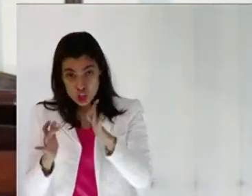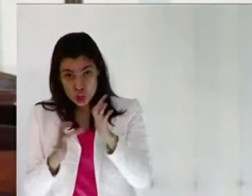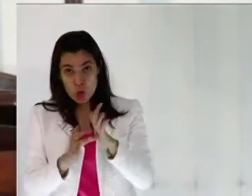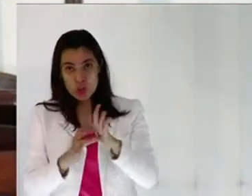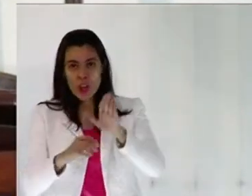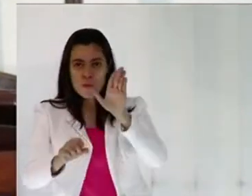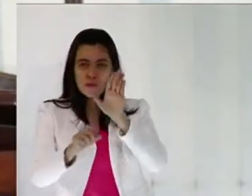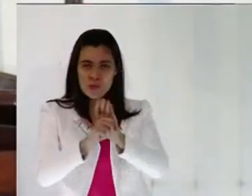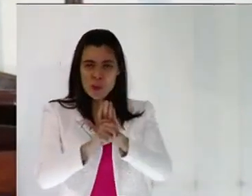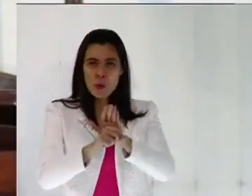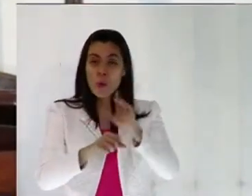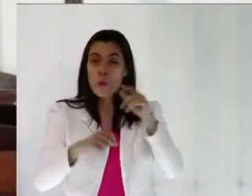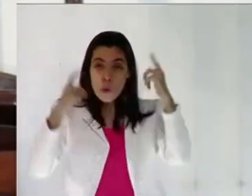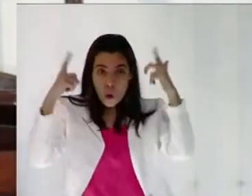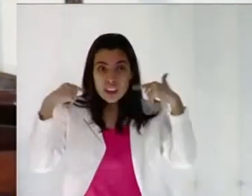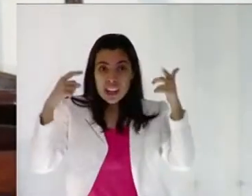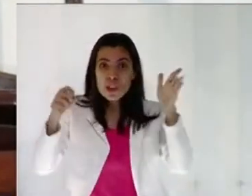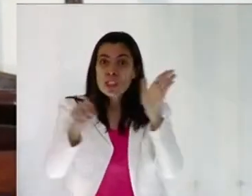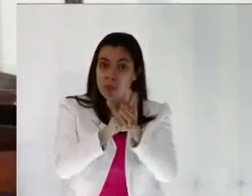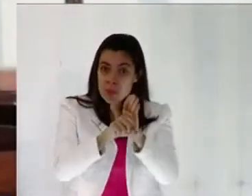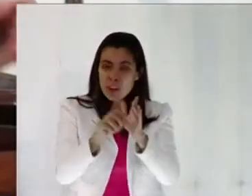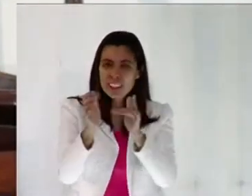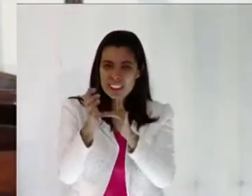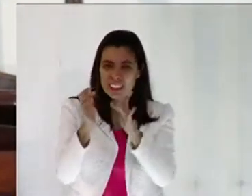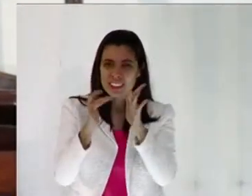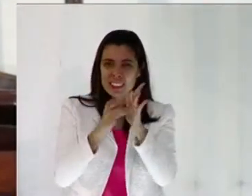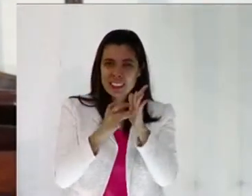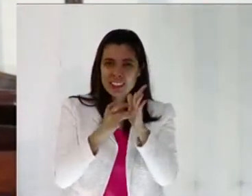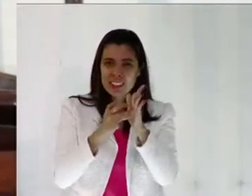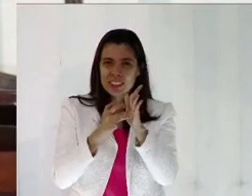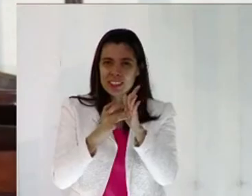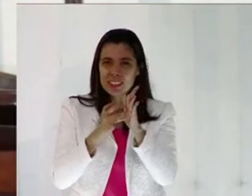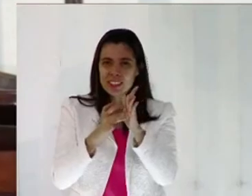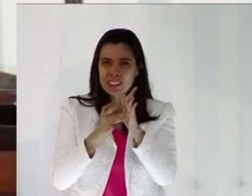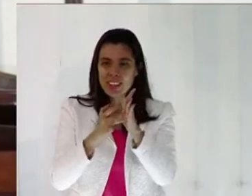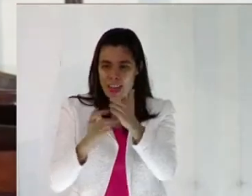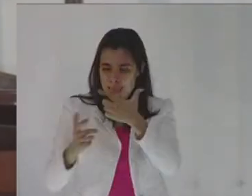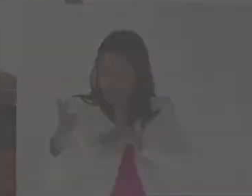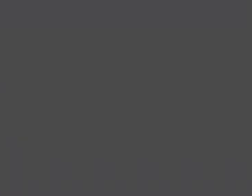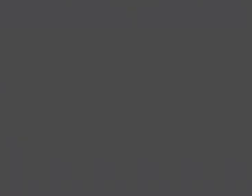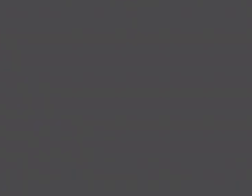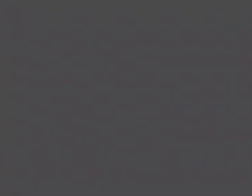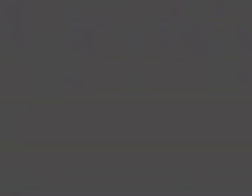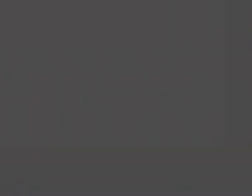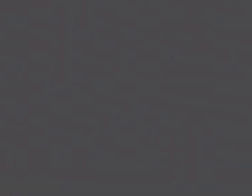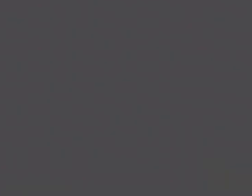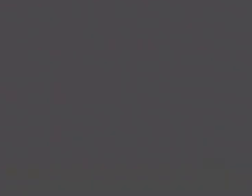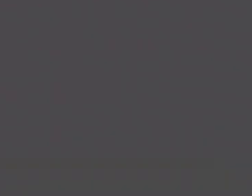irmãos. Vamos adorar ao Senhor na beleza da sua santidade.